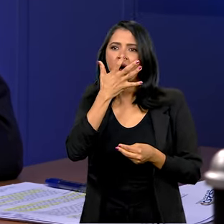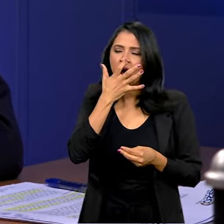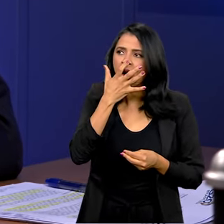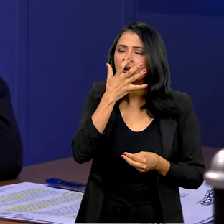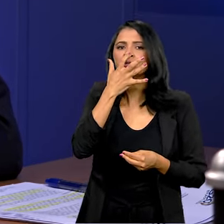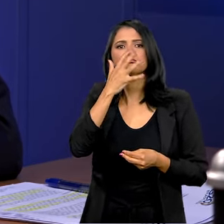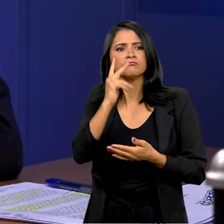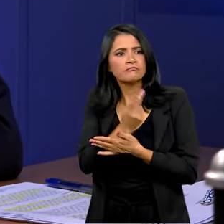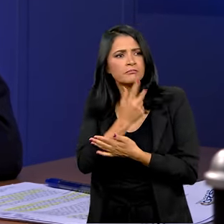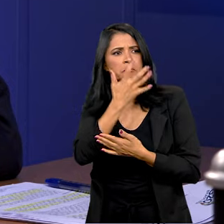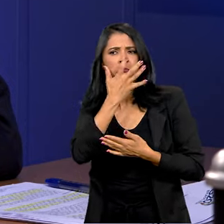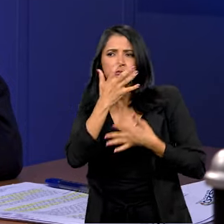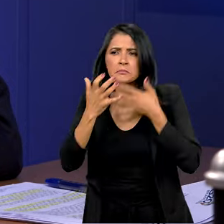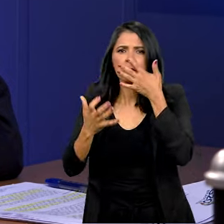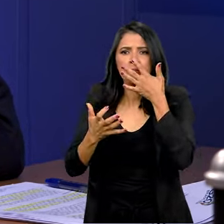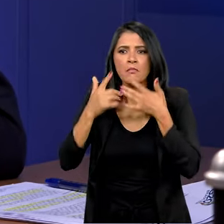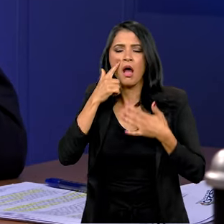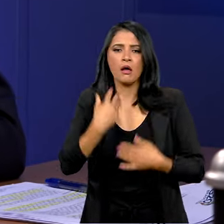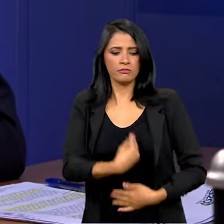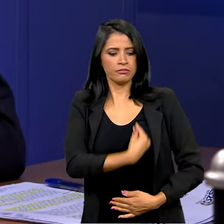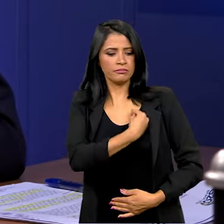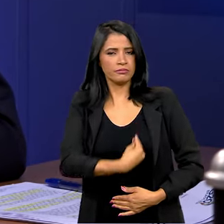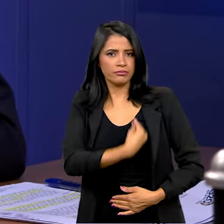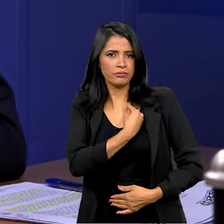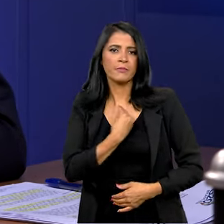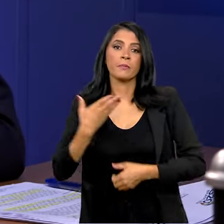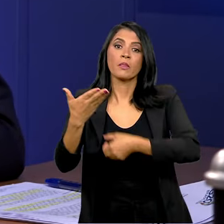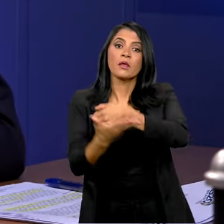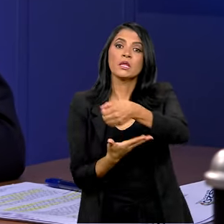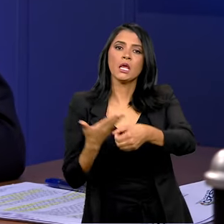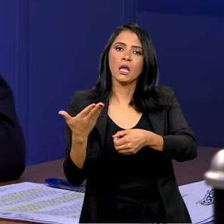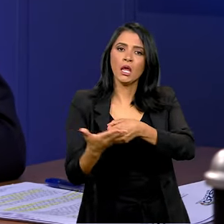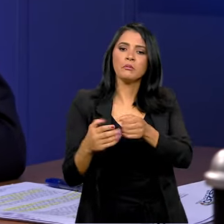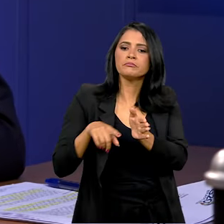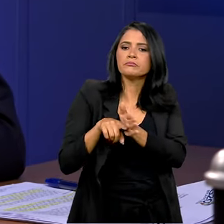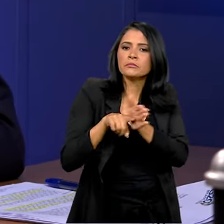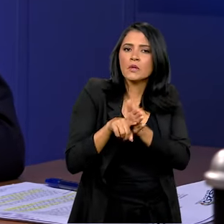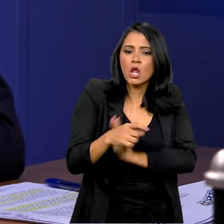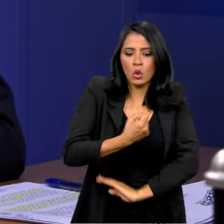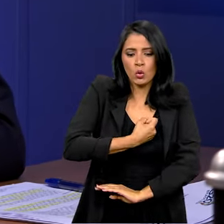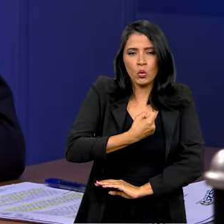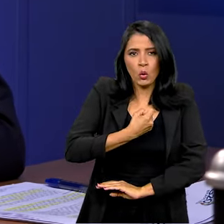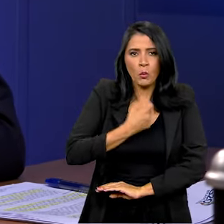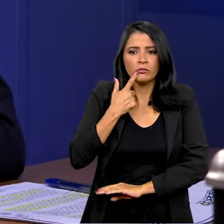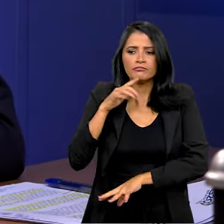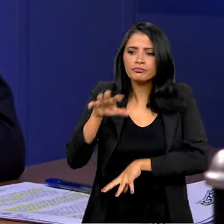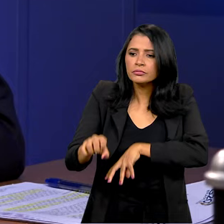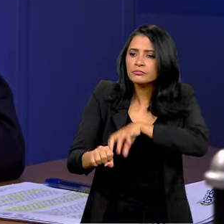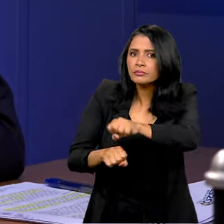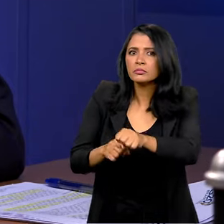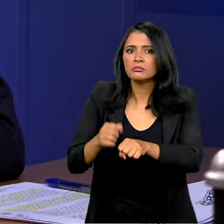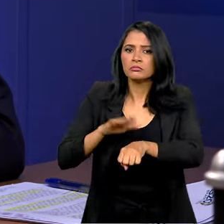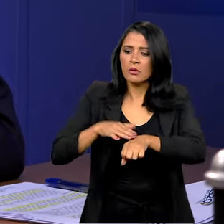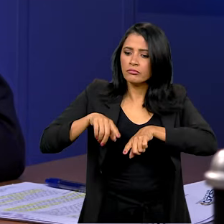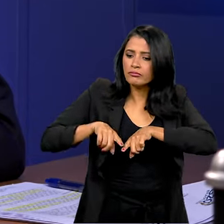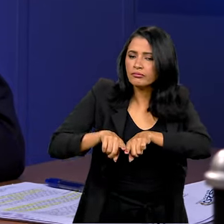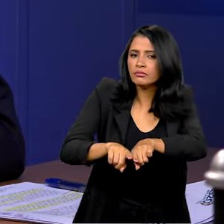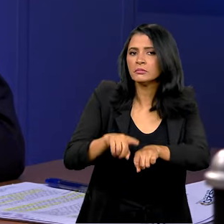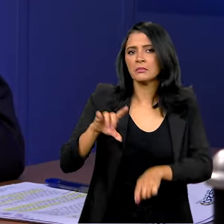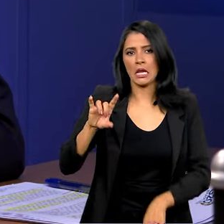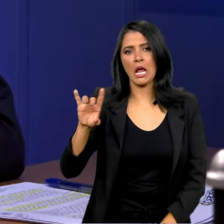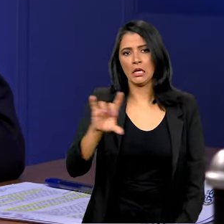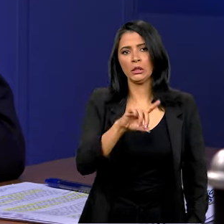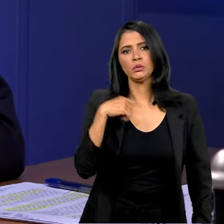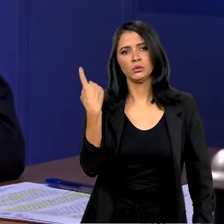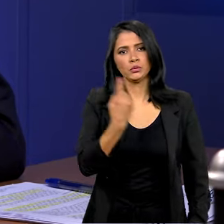mais mais presente e se apoia muito em dados que são coletados instantaneamente por